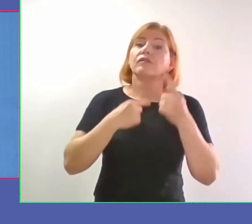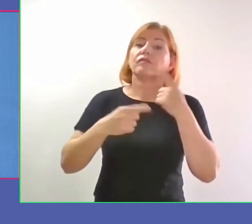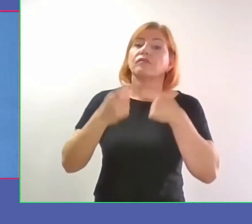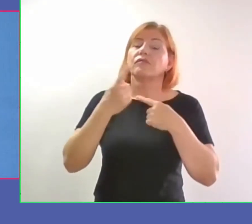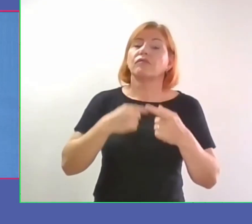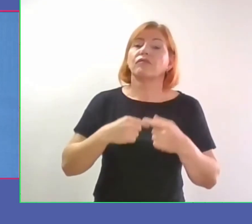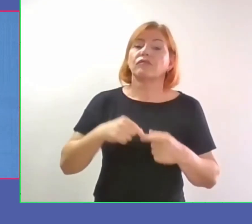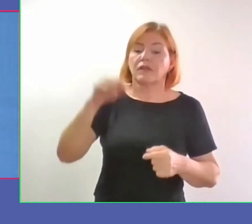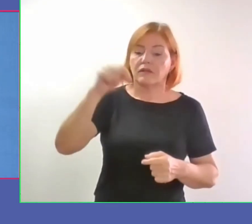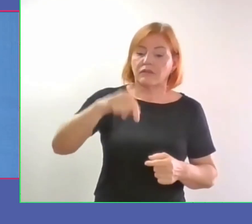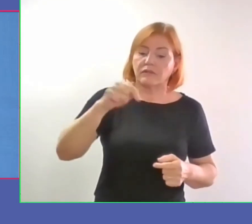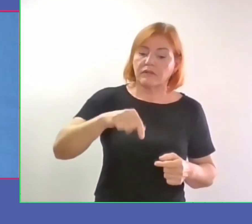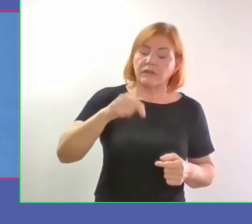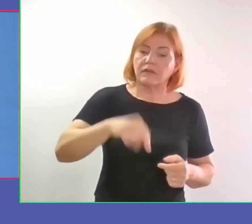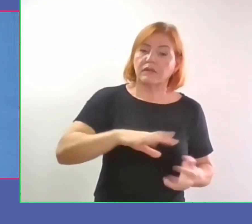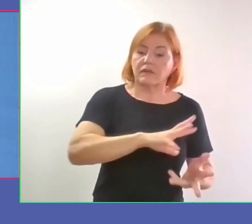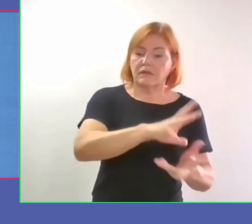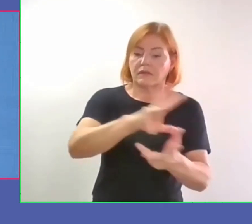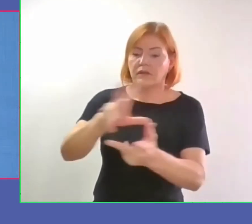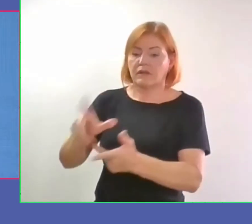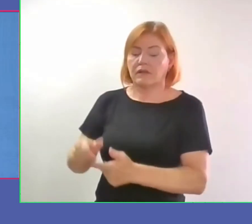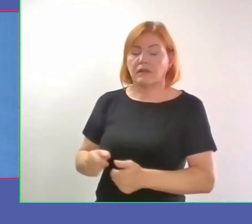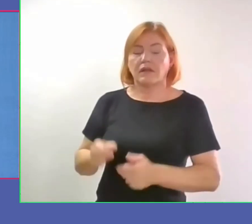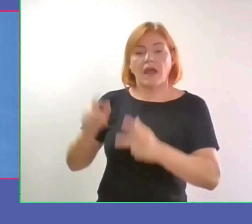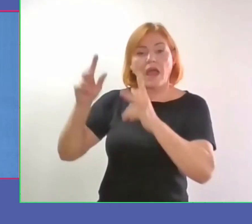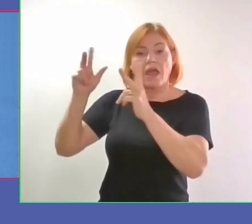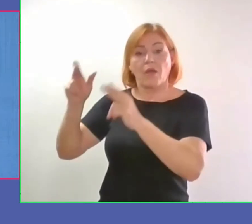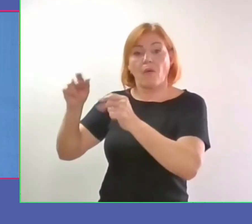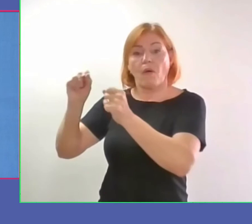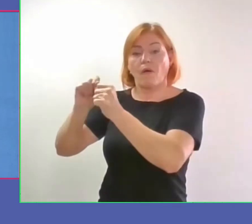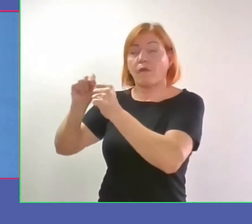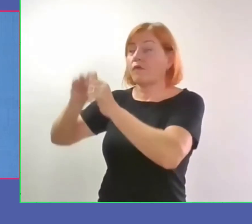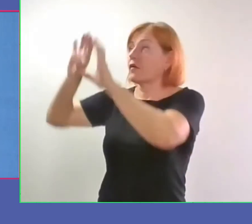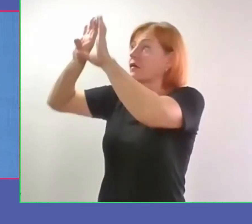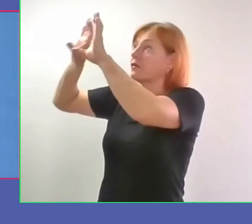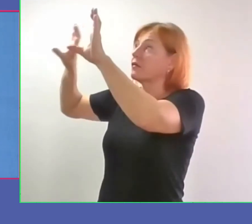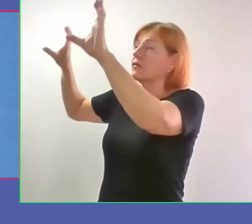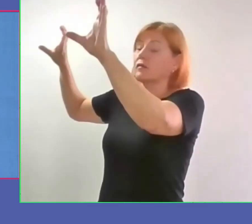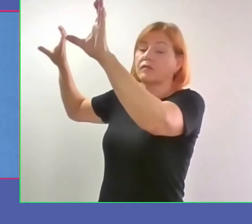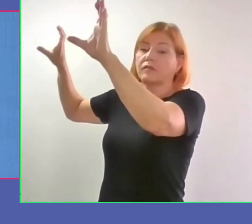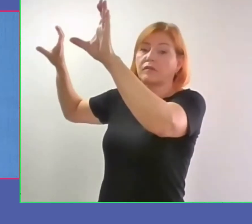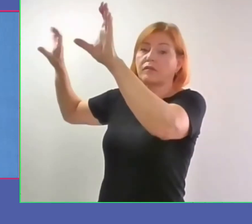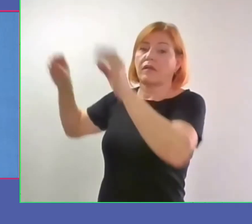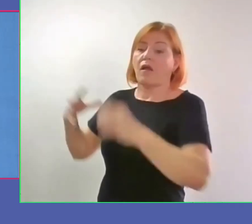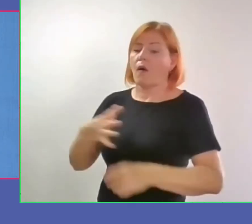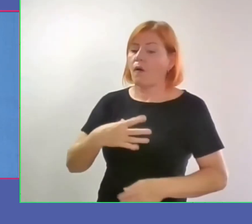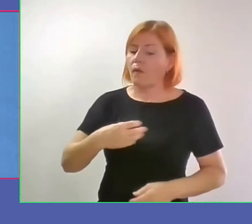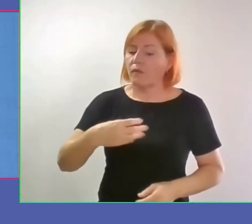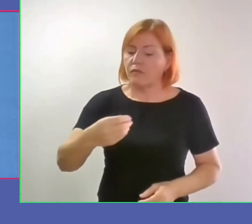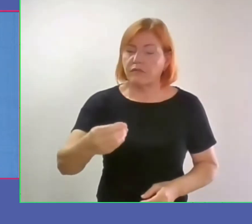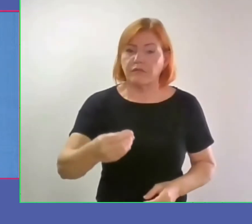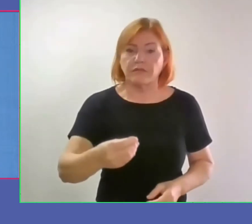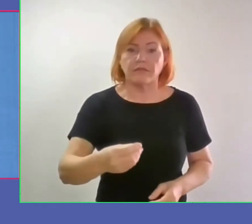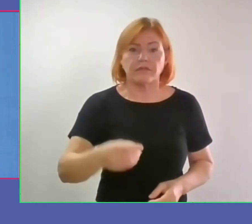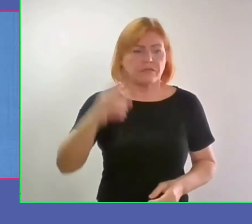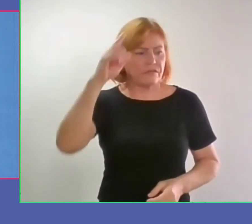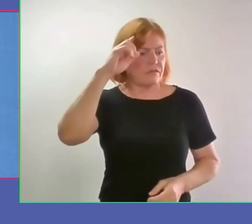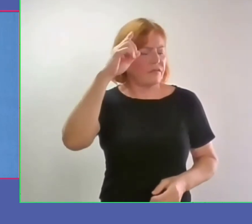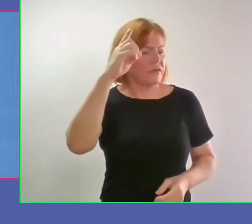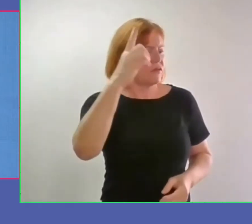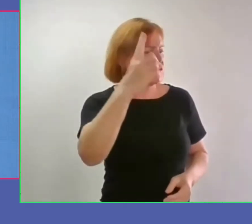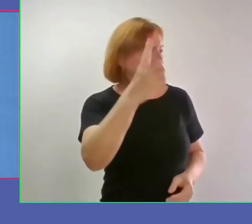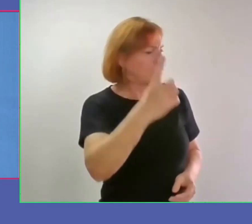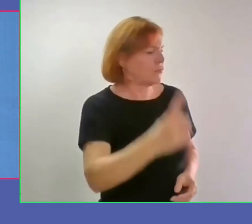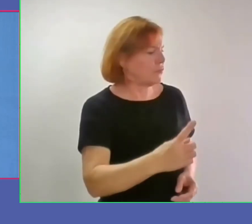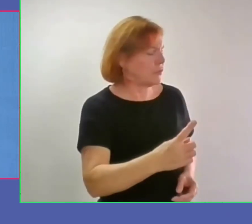aqui estabelecer o reino de Deus na terra, dar um basta para a usurpação de Satanás